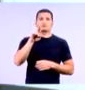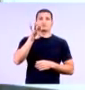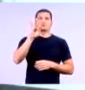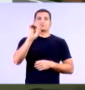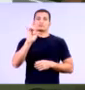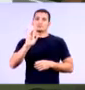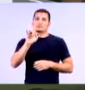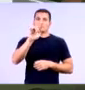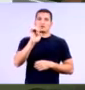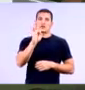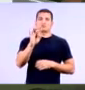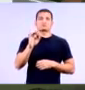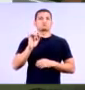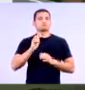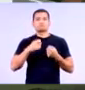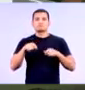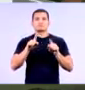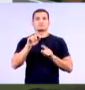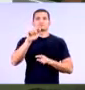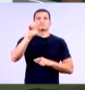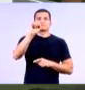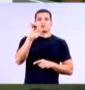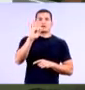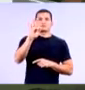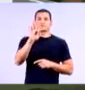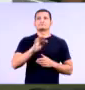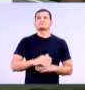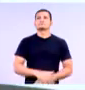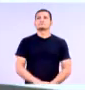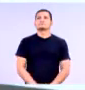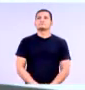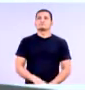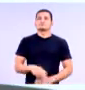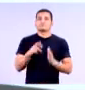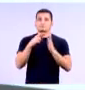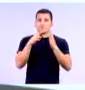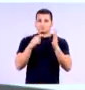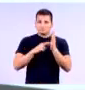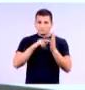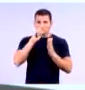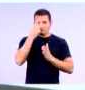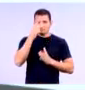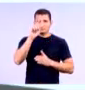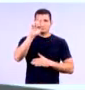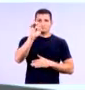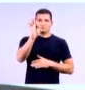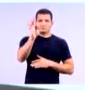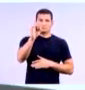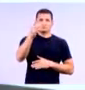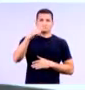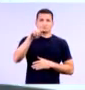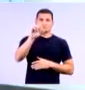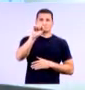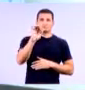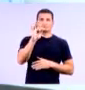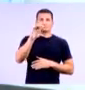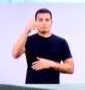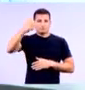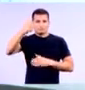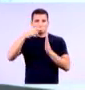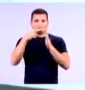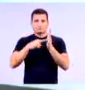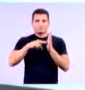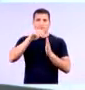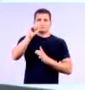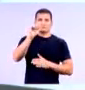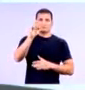sem precisar implementar o set, professora, tá? Isso. Então, regras para se criar o getter e o setter. Primeira regra, o